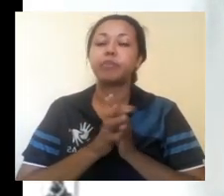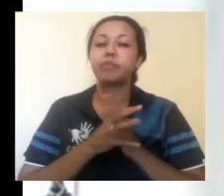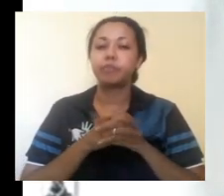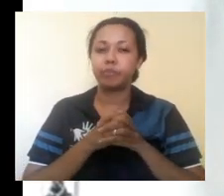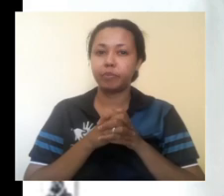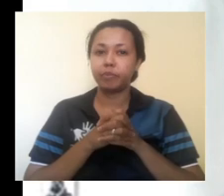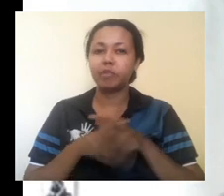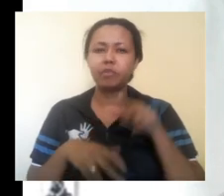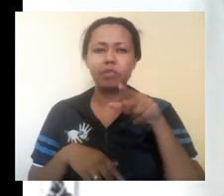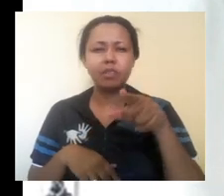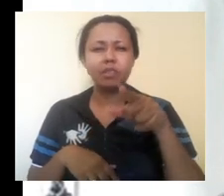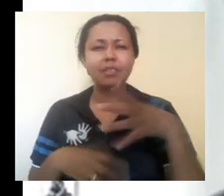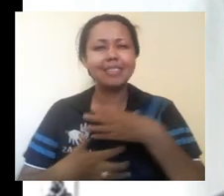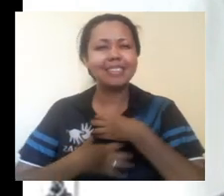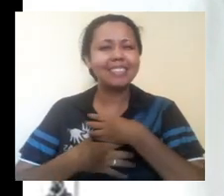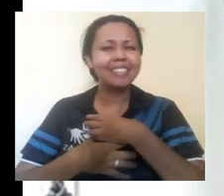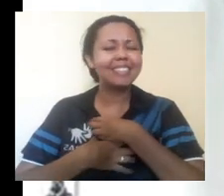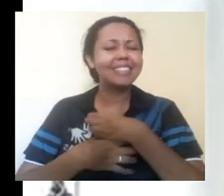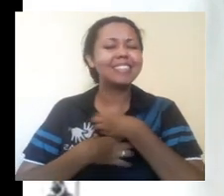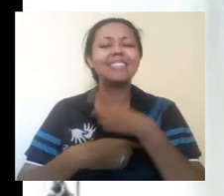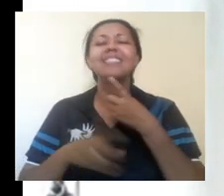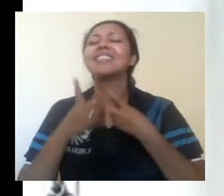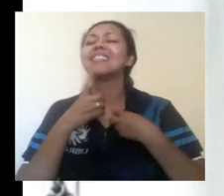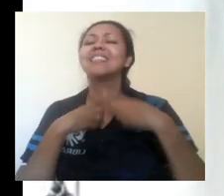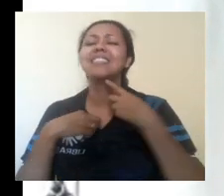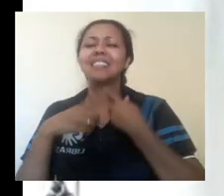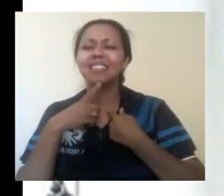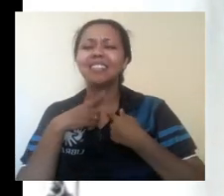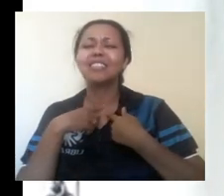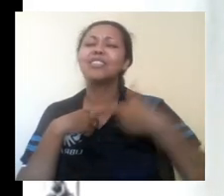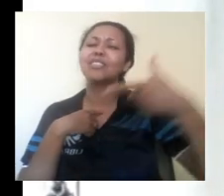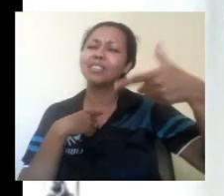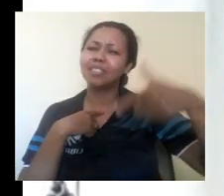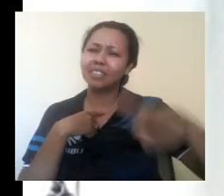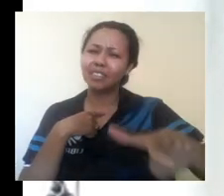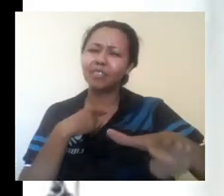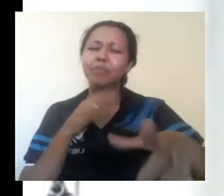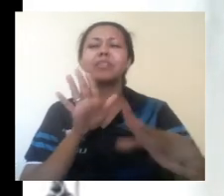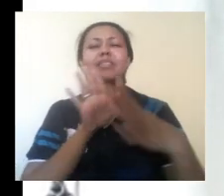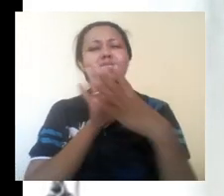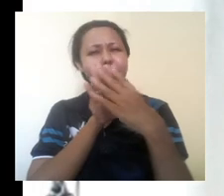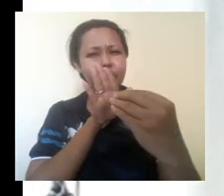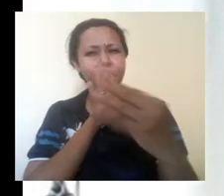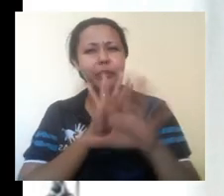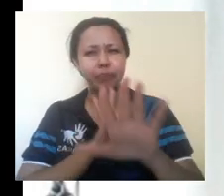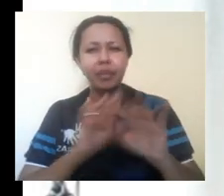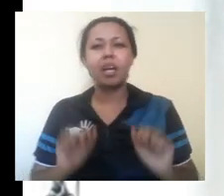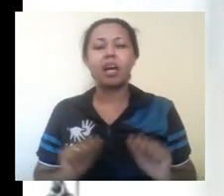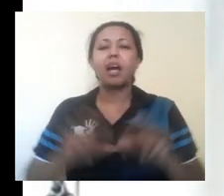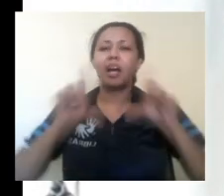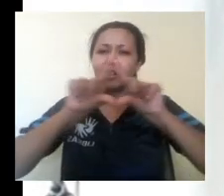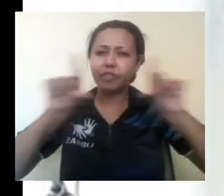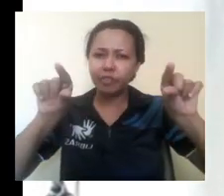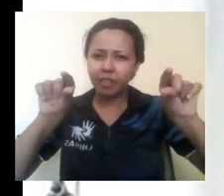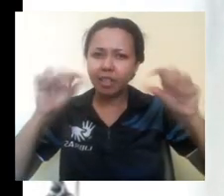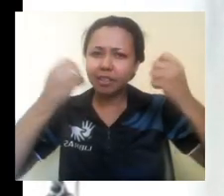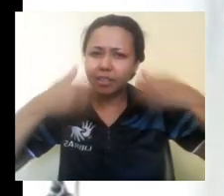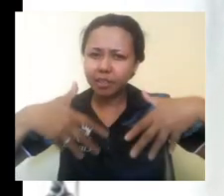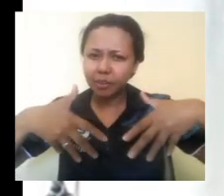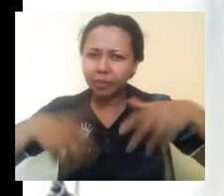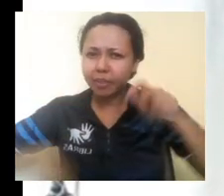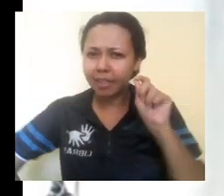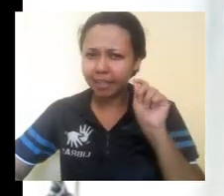para o Senhor e para você mesmo, você repete também. E a declaração diz o seguinte: quero ser capaz